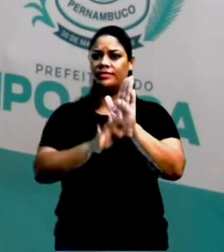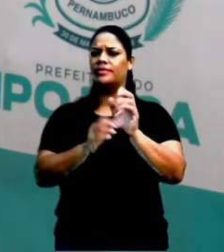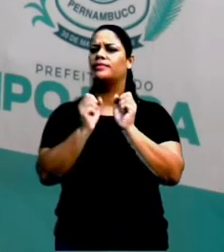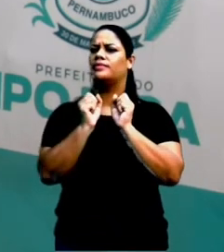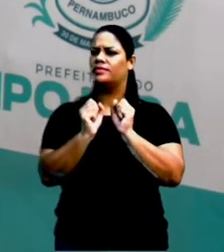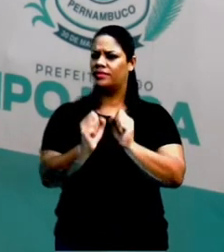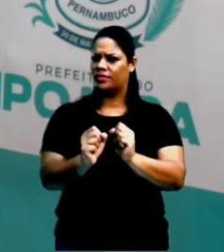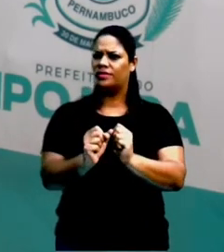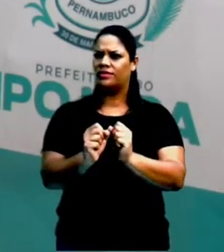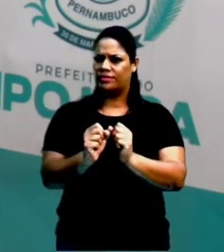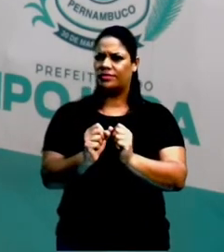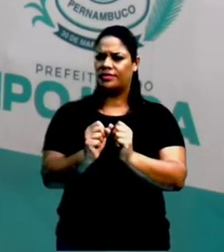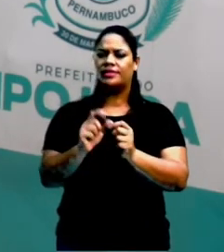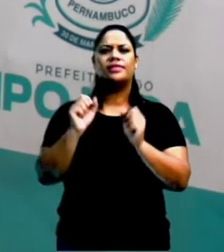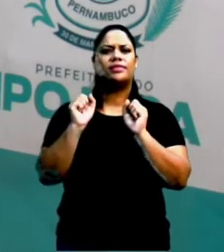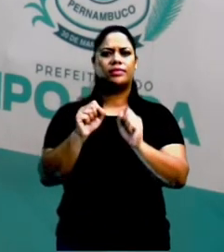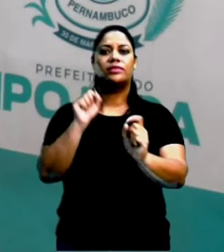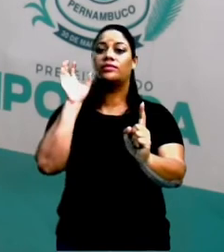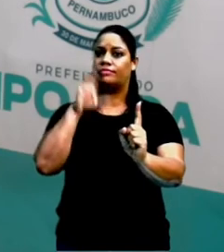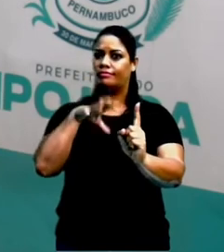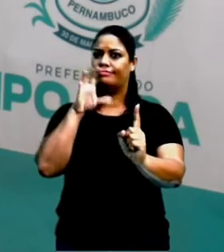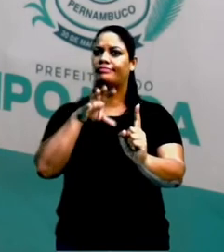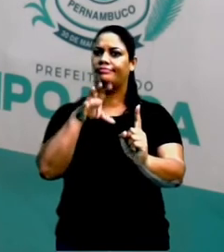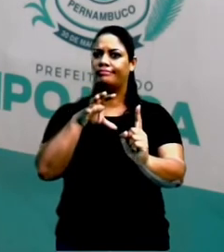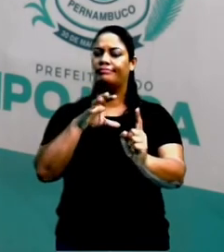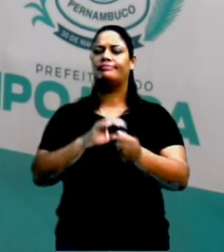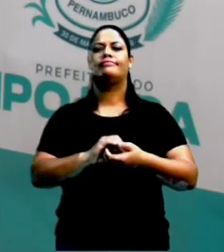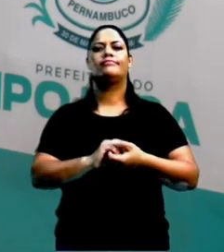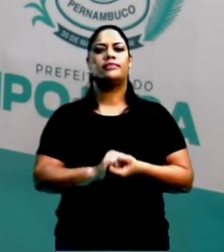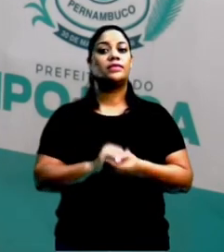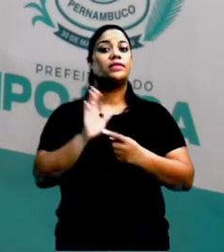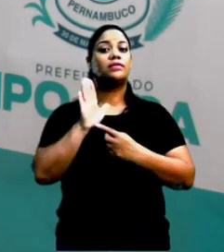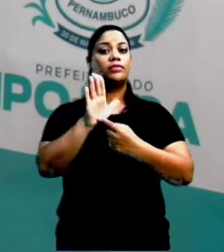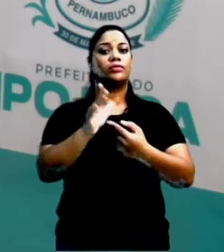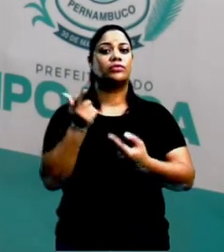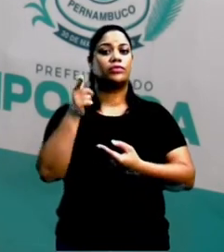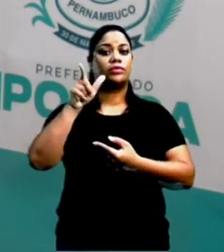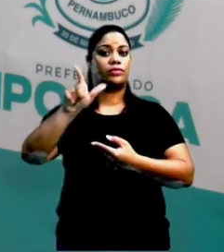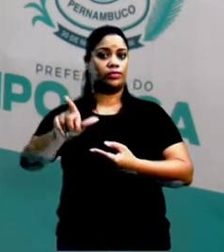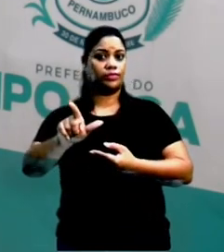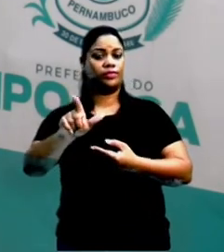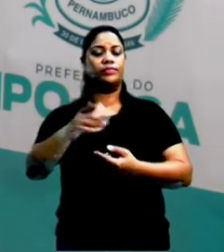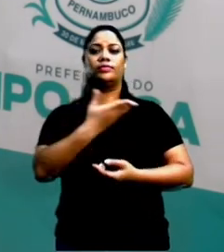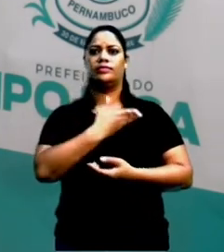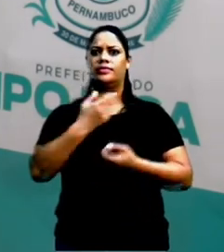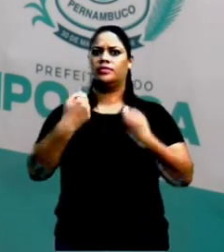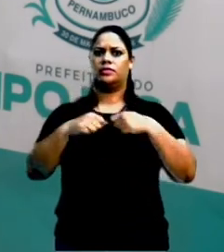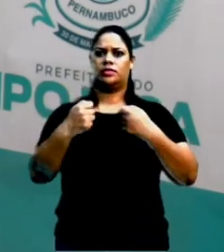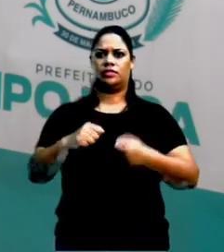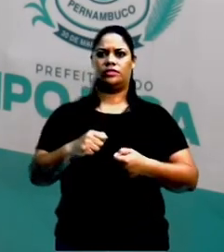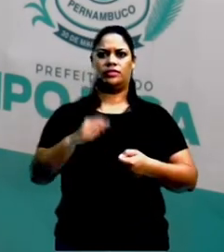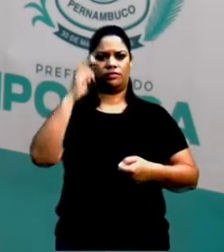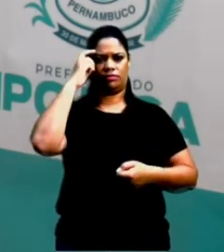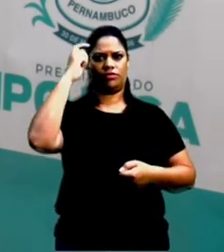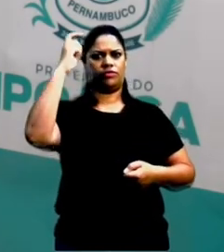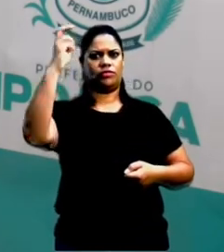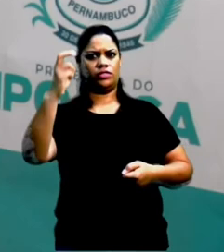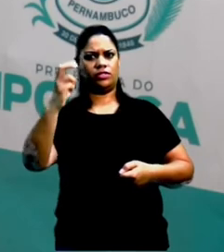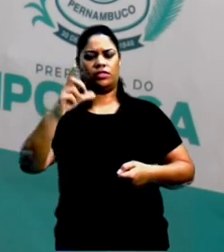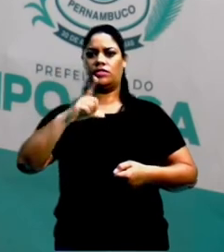nos influenciar. Aí o dinossauro quer mostrar para o outro que ele tinha que ser mais esperto,